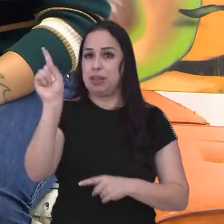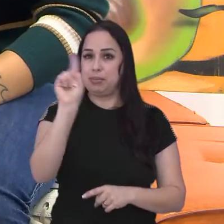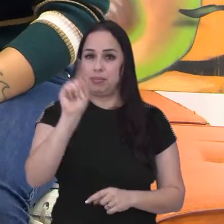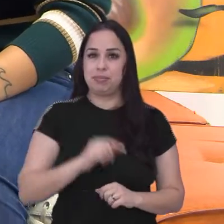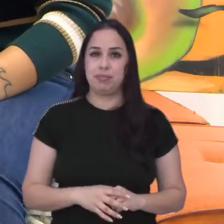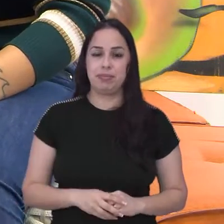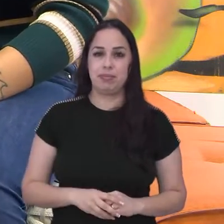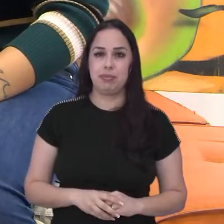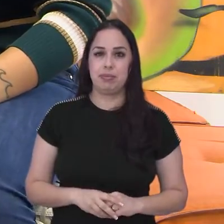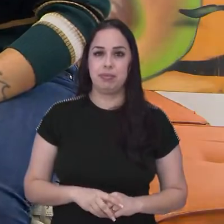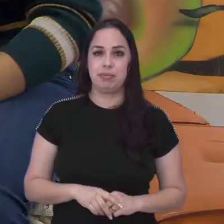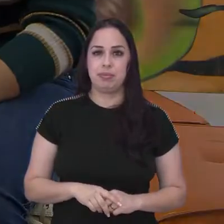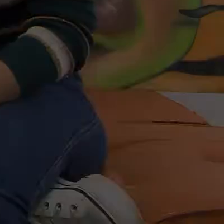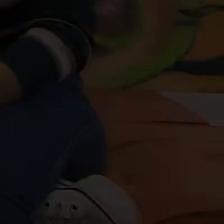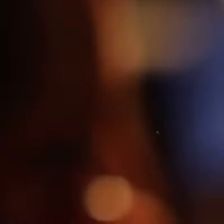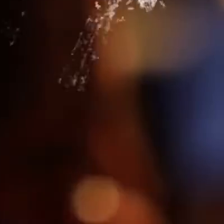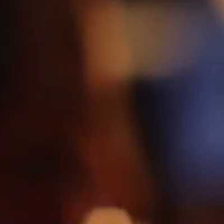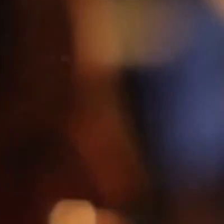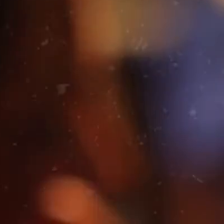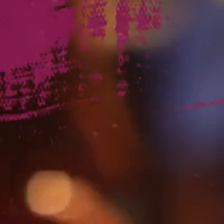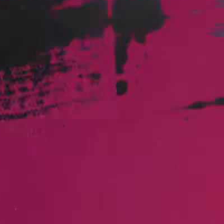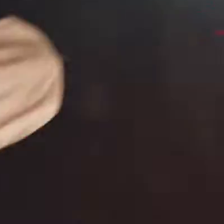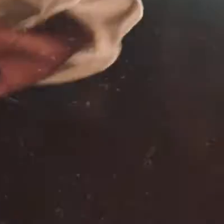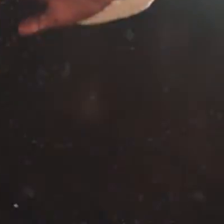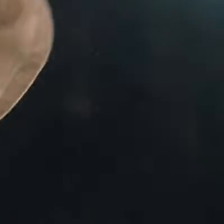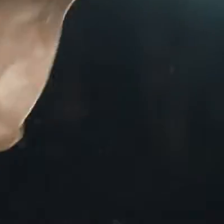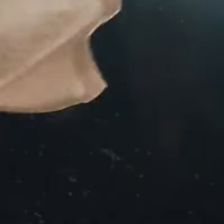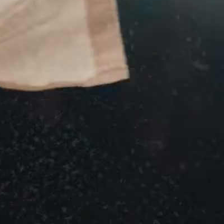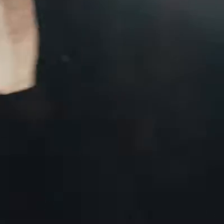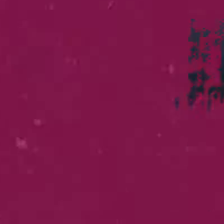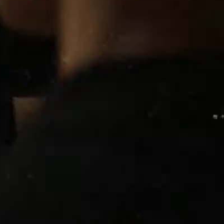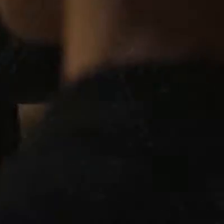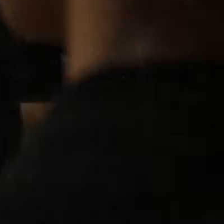ele tá. Fica aí que a gente já volta.